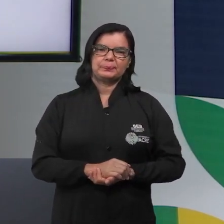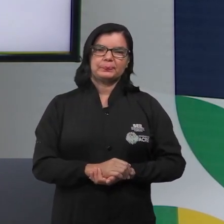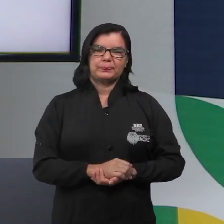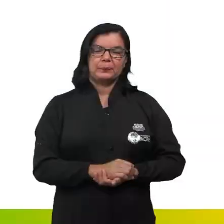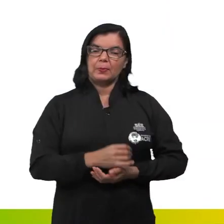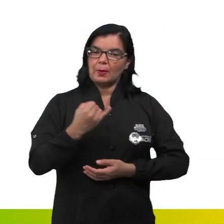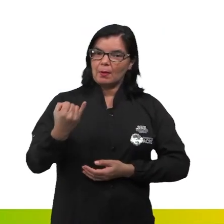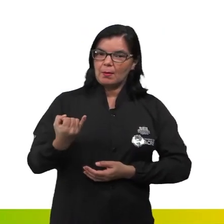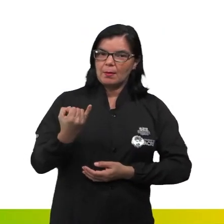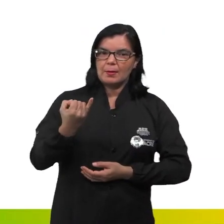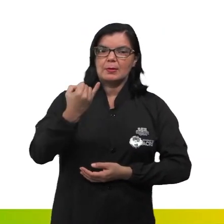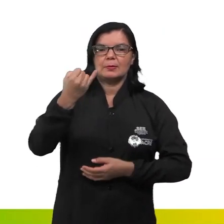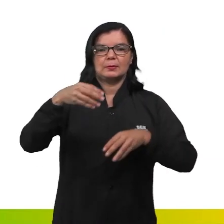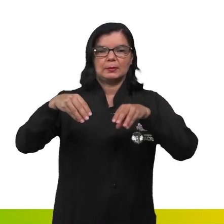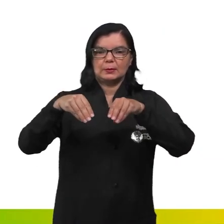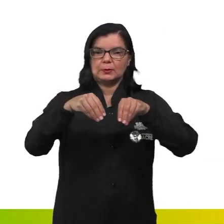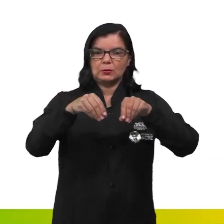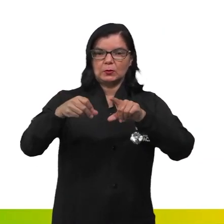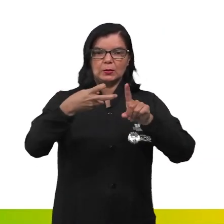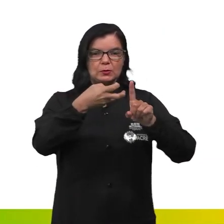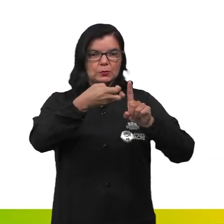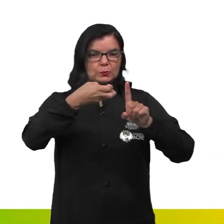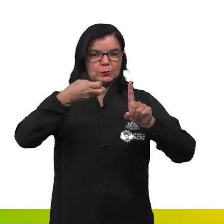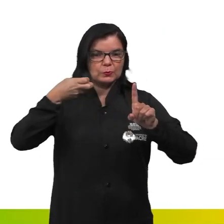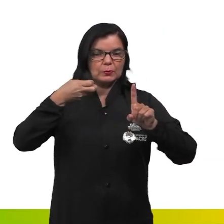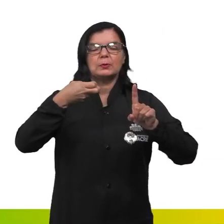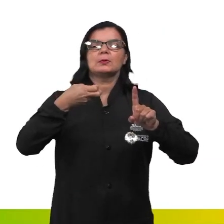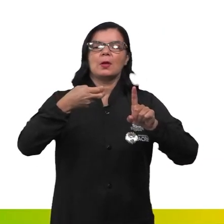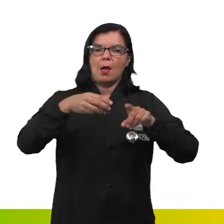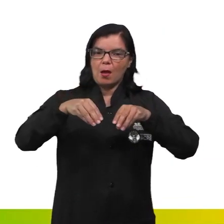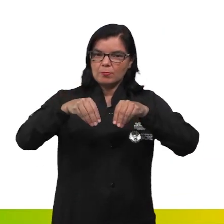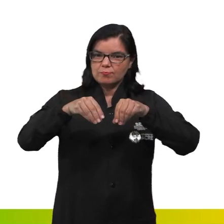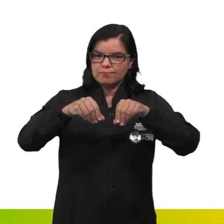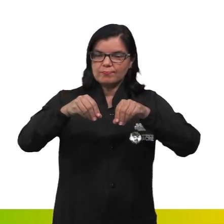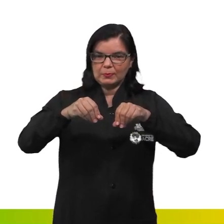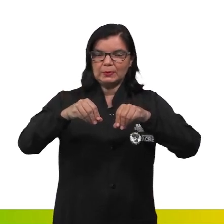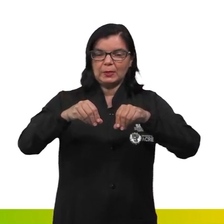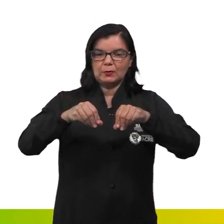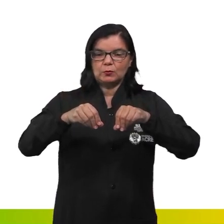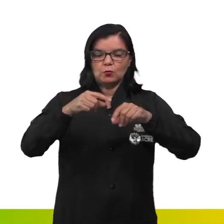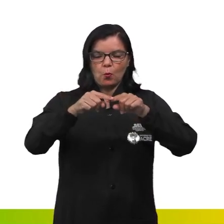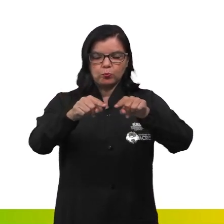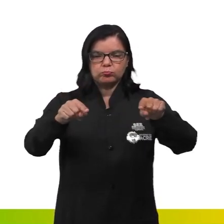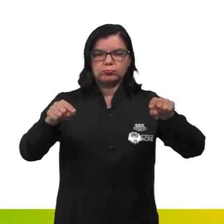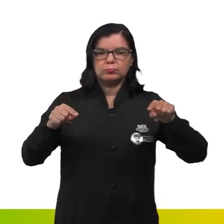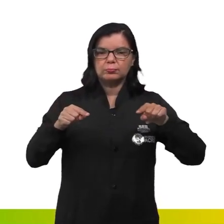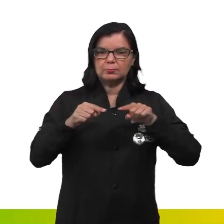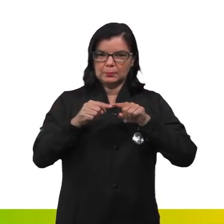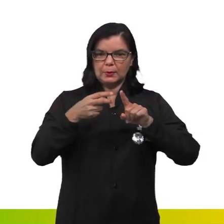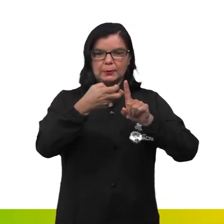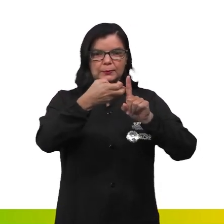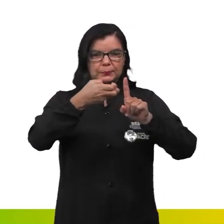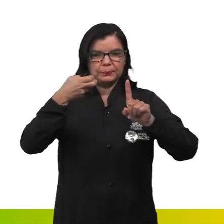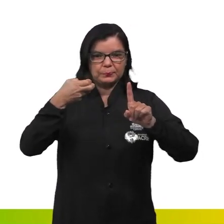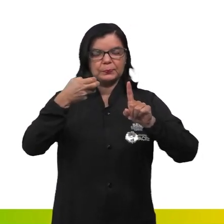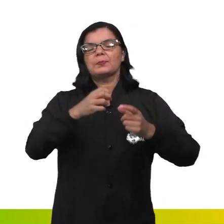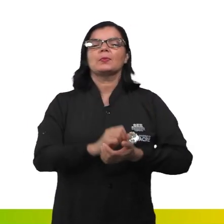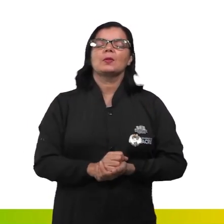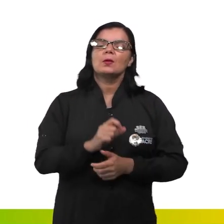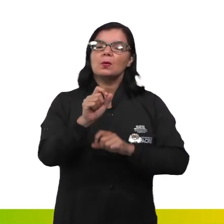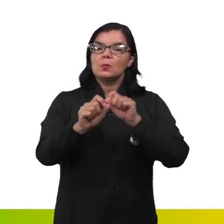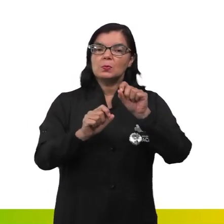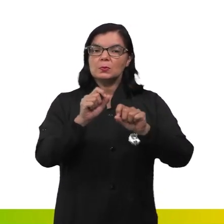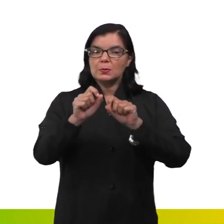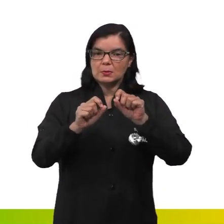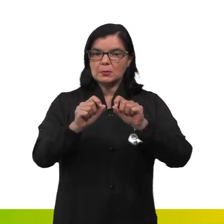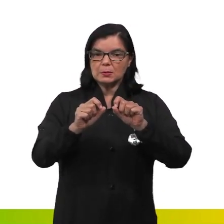A importância das terras indígenas, a importância da demarcação das terras indígenas, que são aí